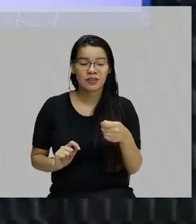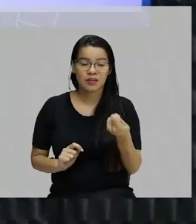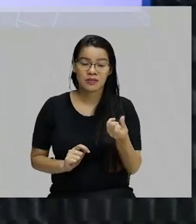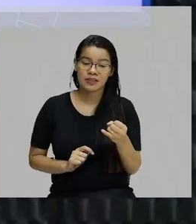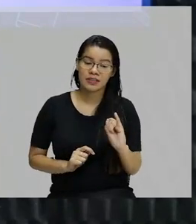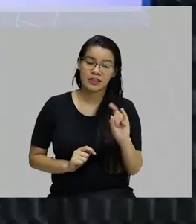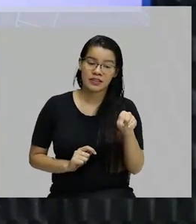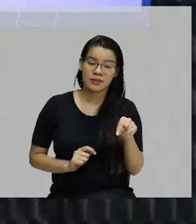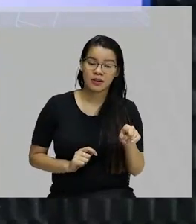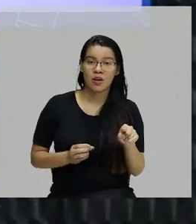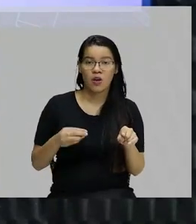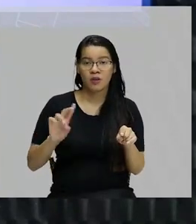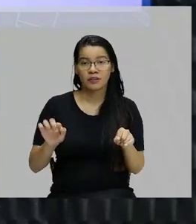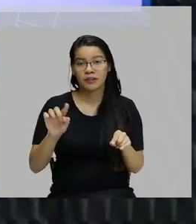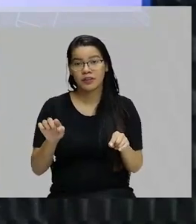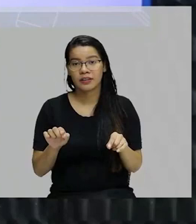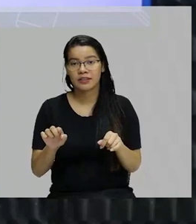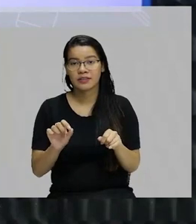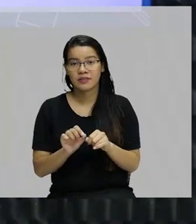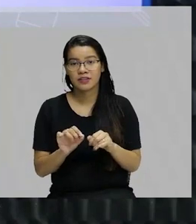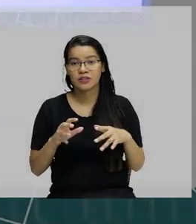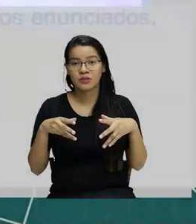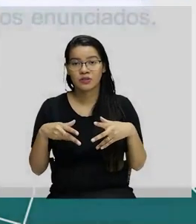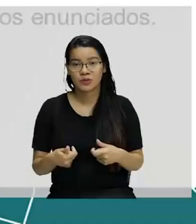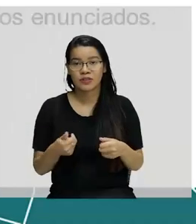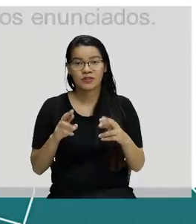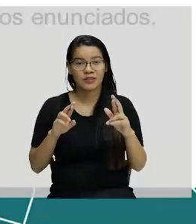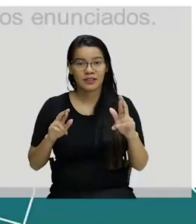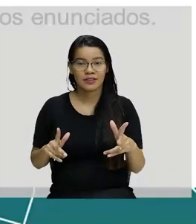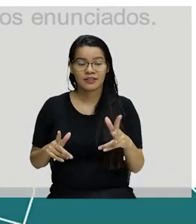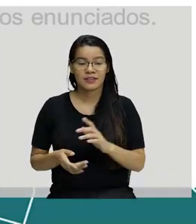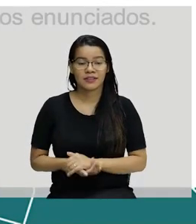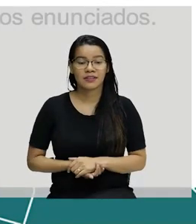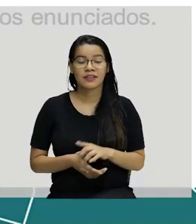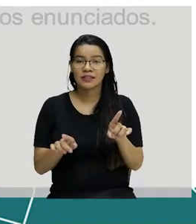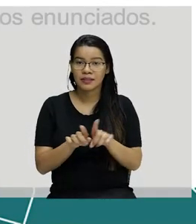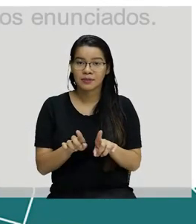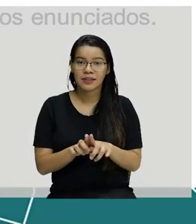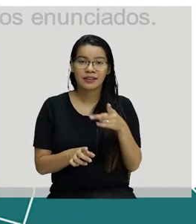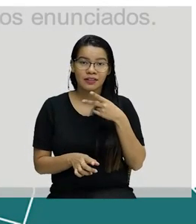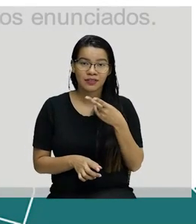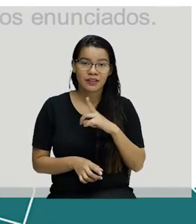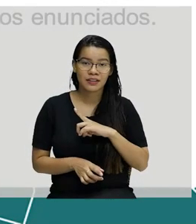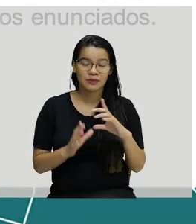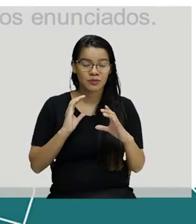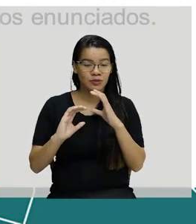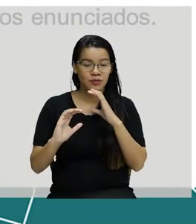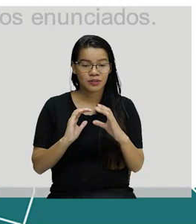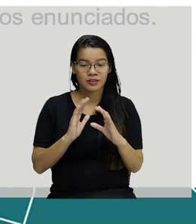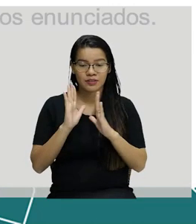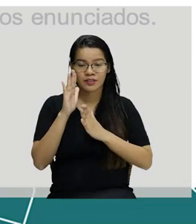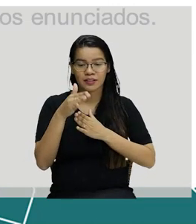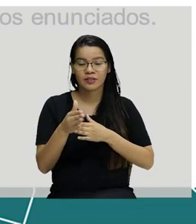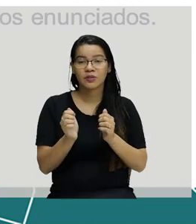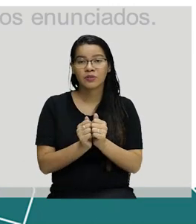fazer toda a diferença na comunicação como na fala temos o contato direto com o nosso interlocutor